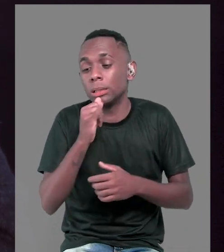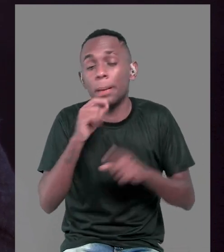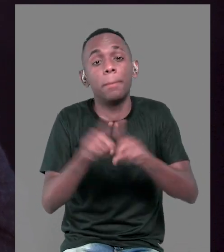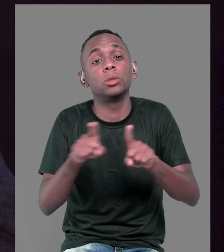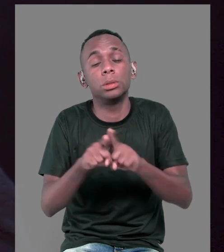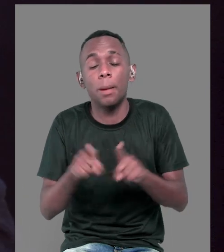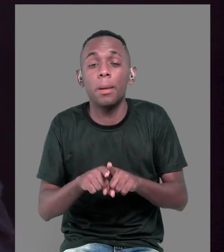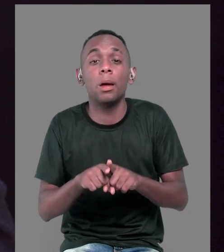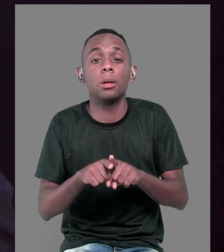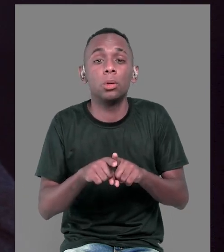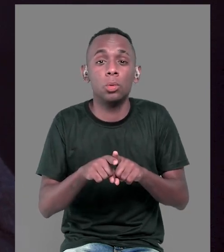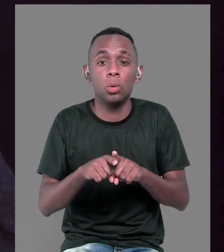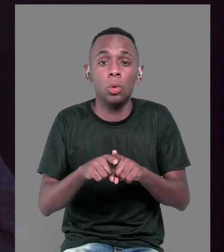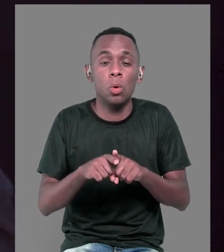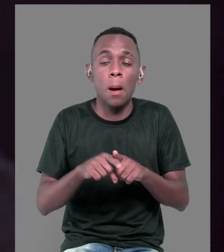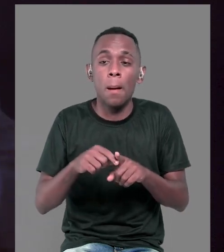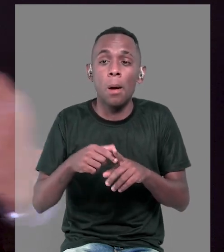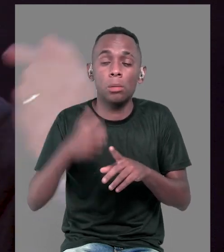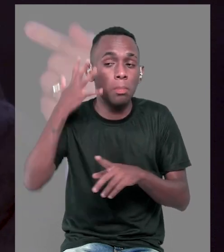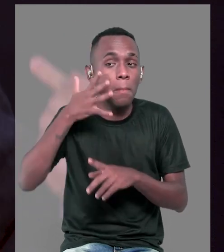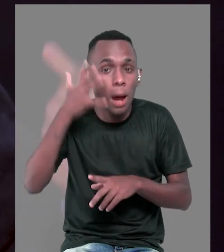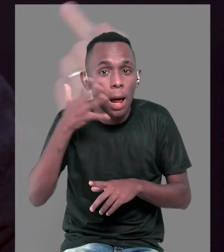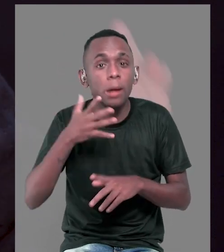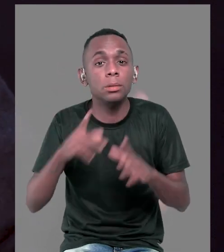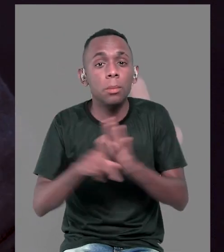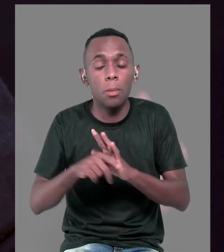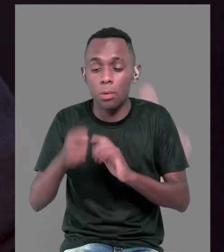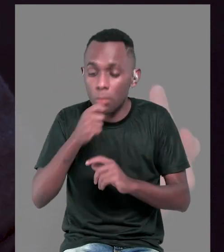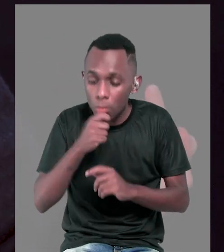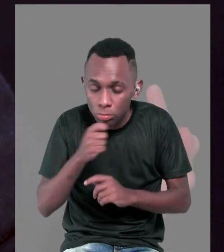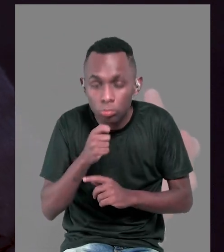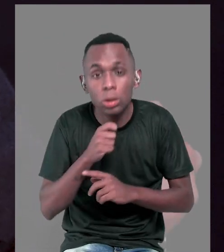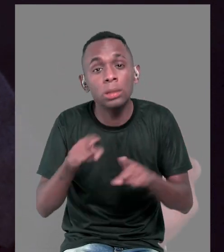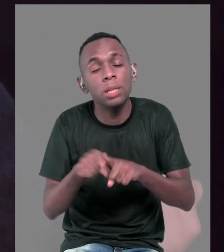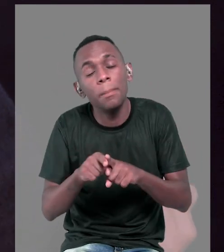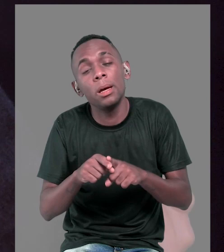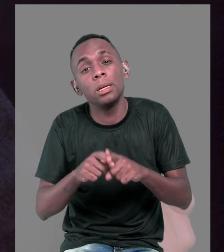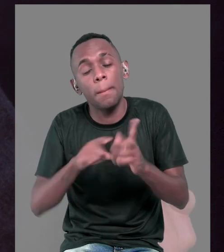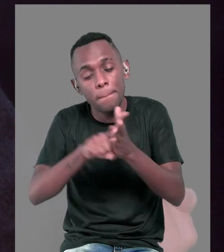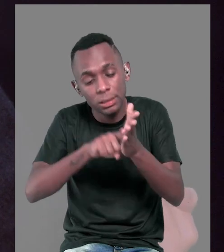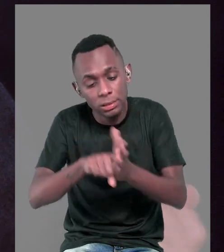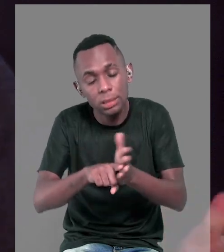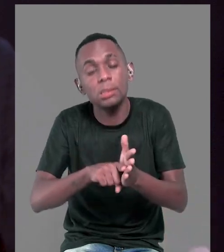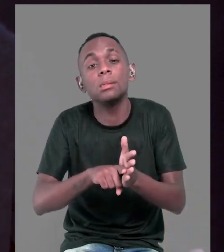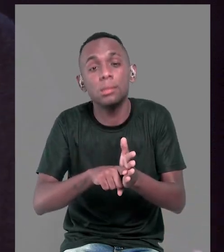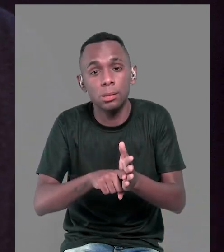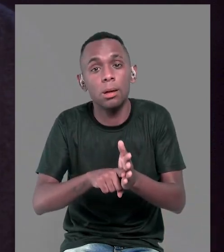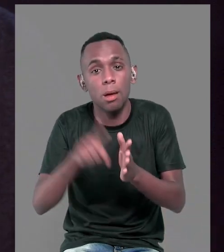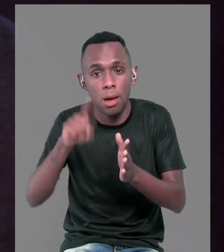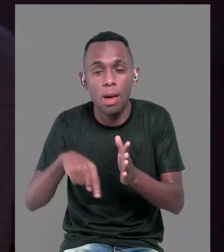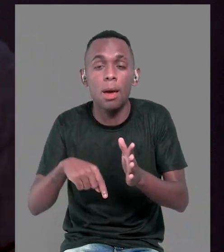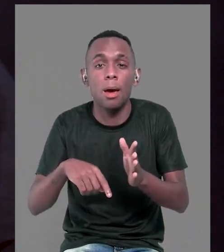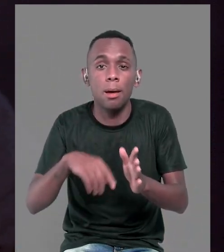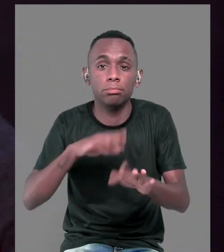informativo, é subsidiário do entretenimento. O discurso da ciência é subsidiário do entretenimento. As